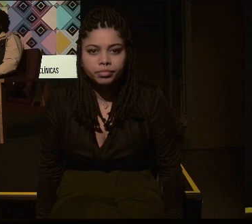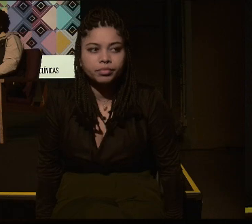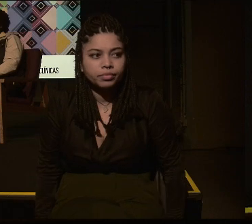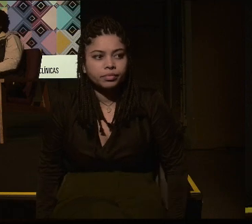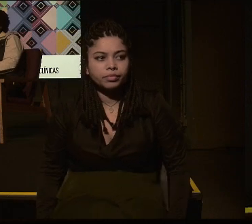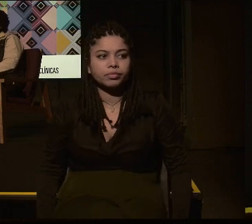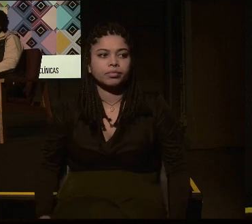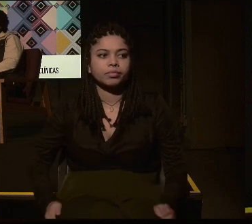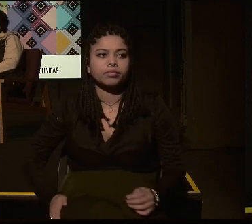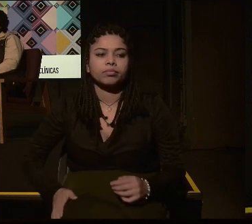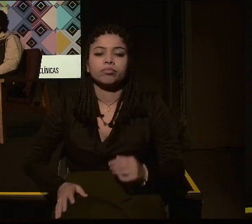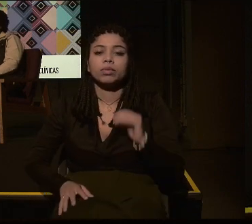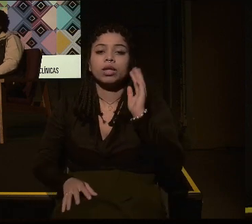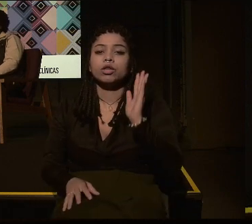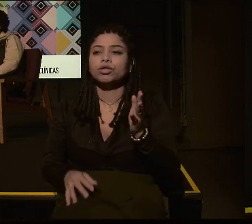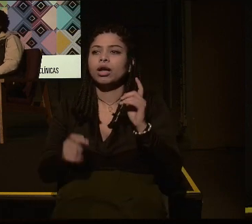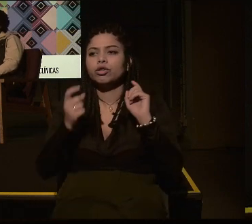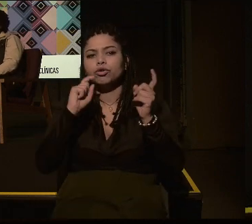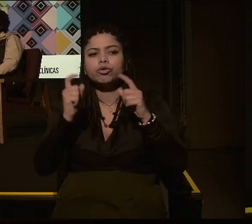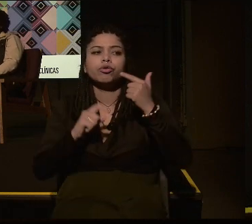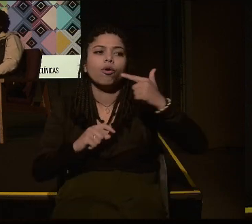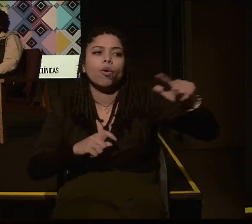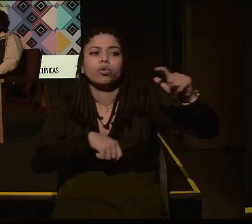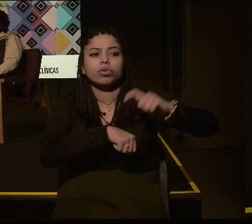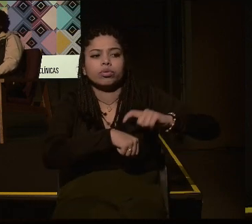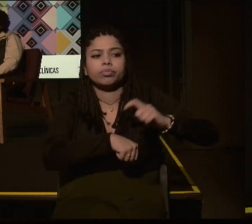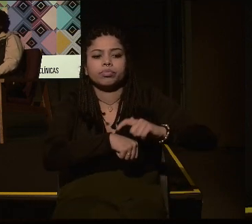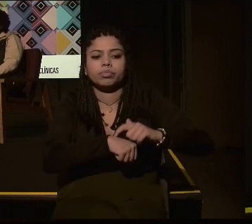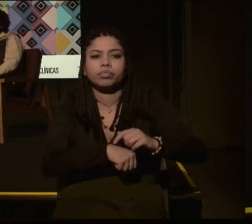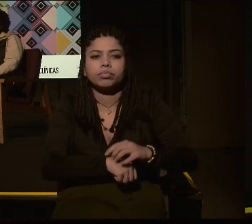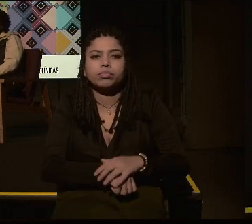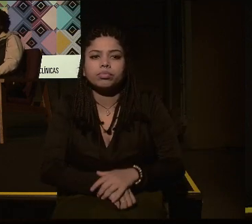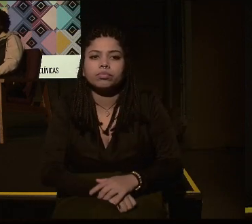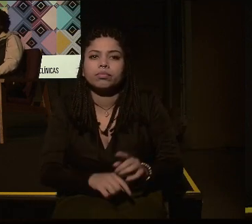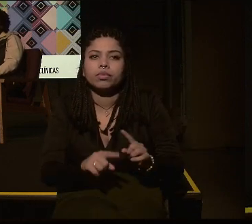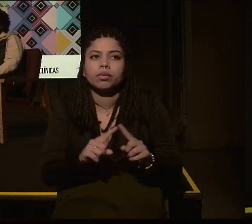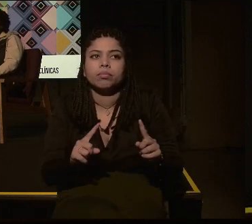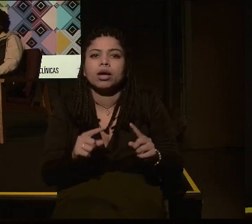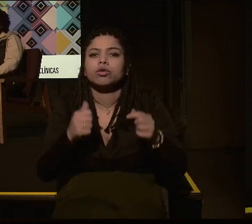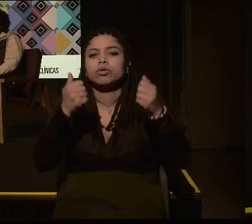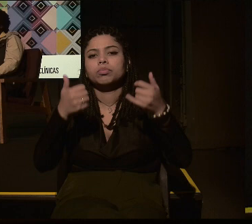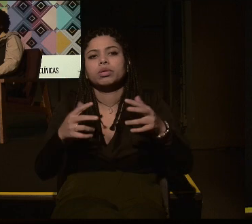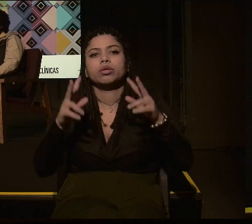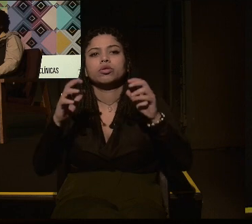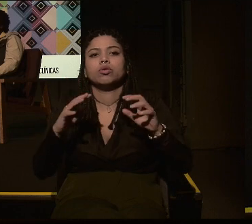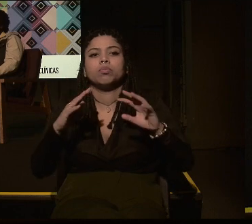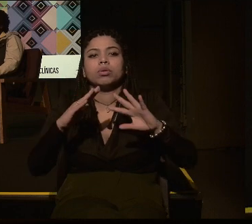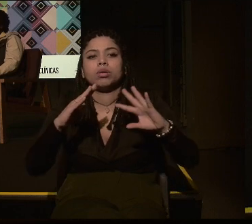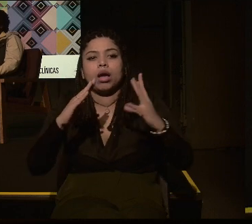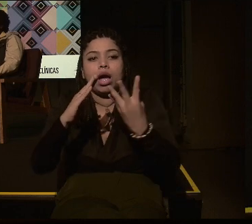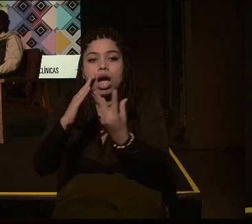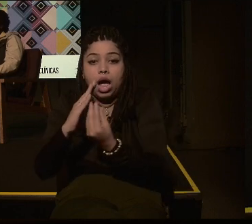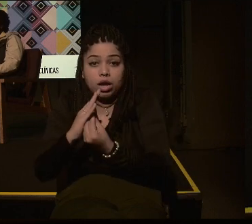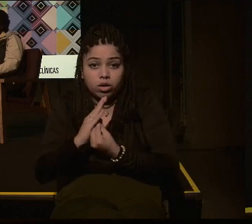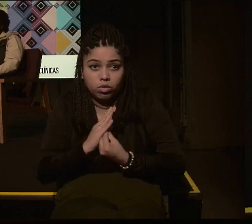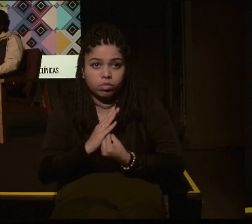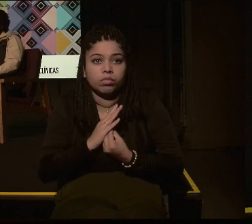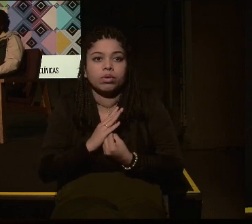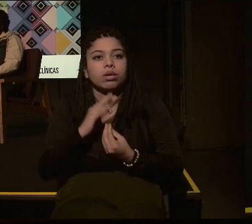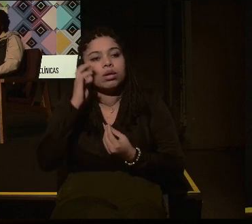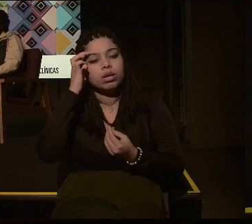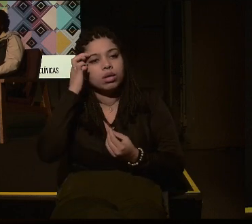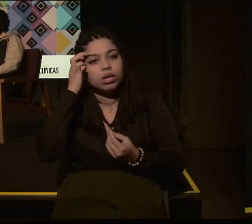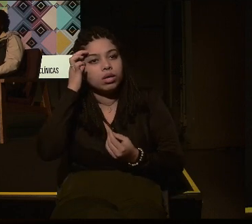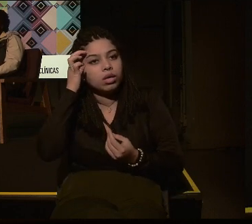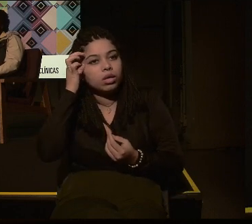que você já discutiu em outros espaços, mas assim, geralmente quando a gente fala de aquilombamento, desse trabalho, dessa